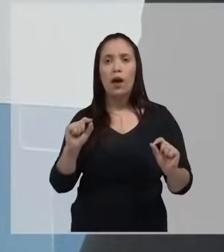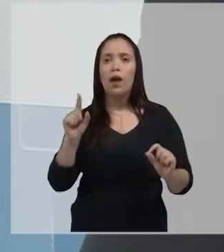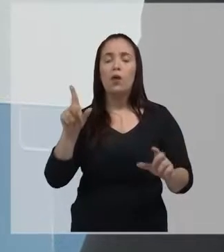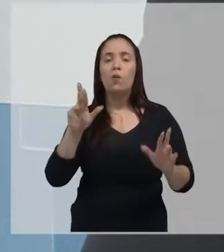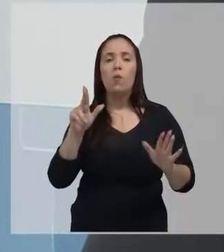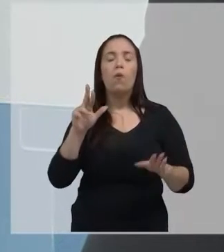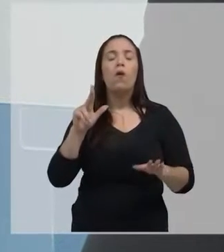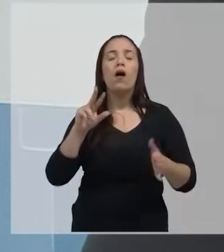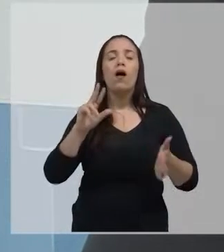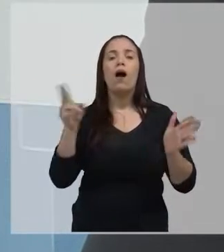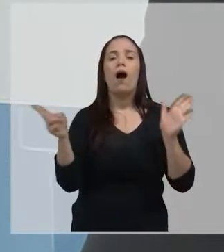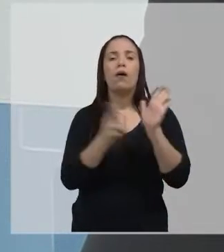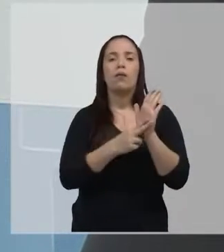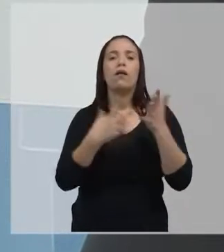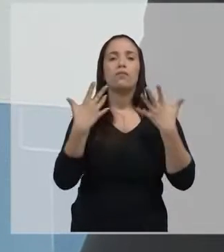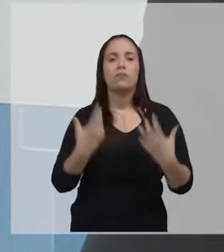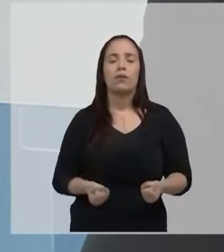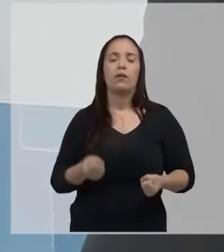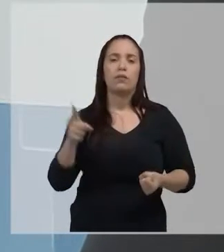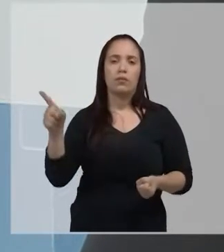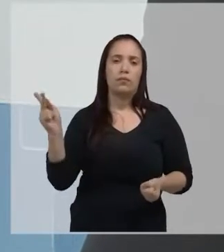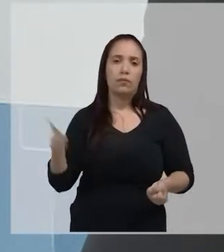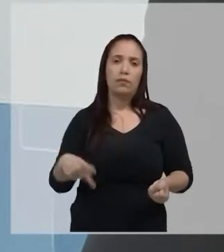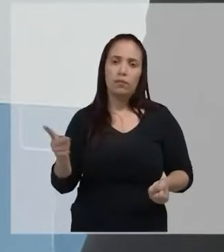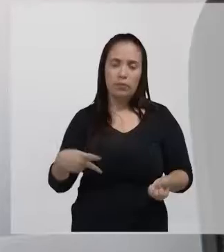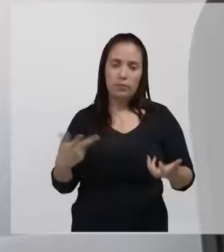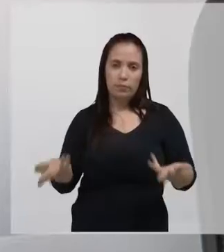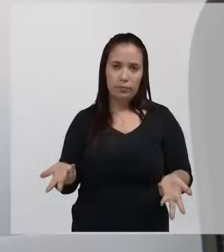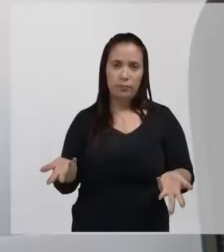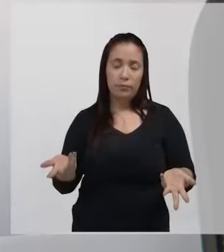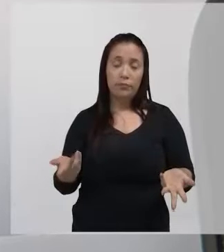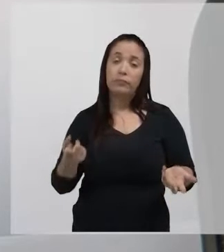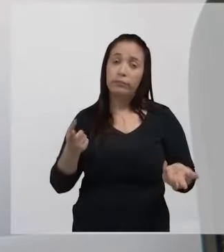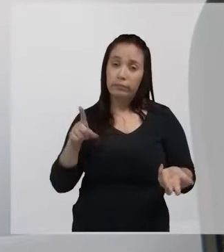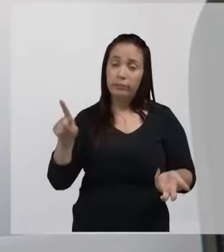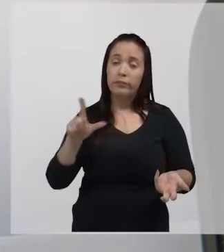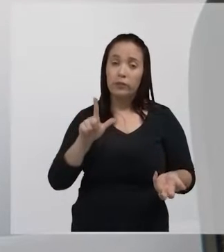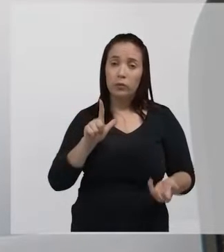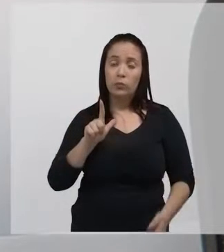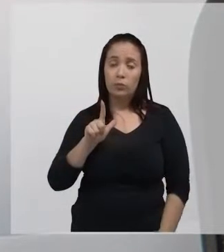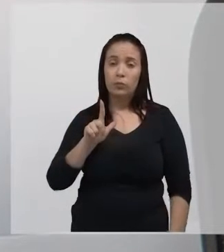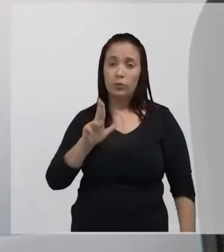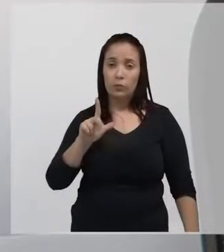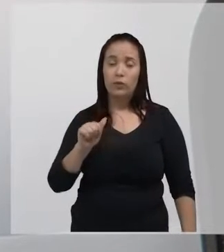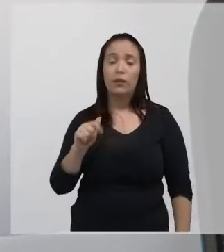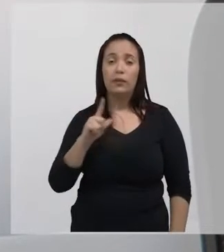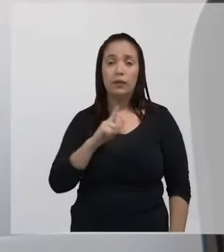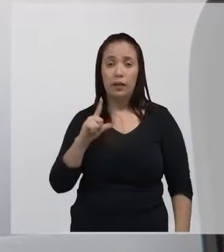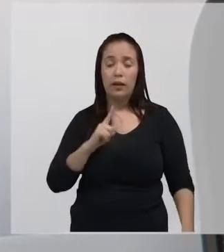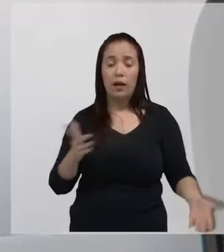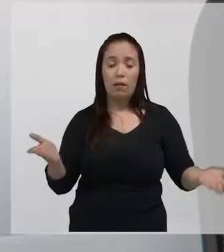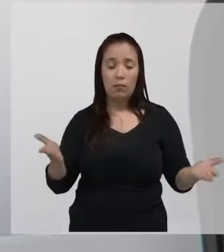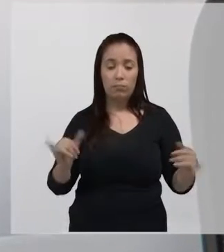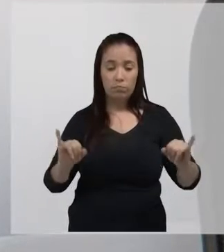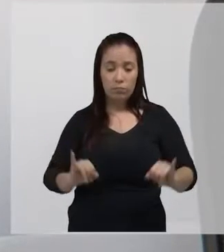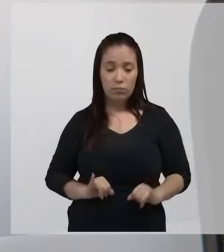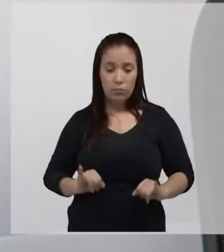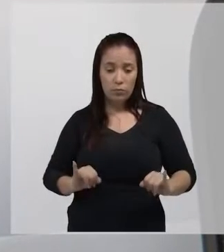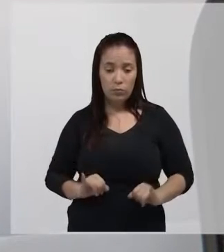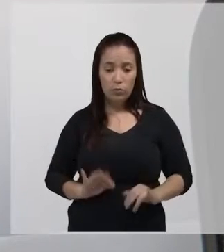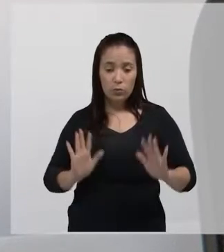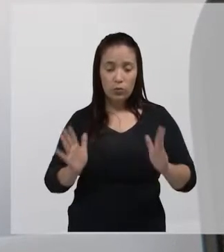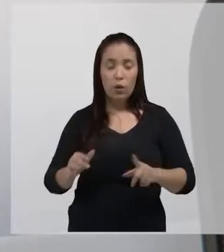de que realmente ele é culpado, não? O choque de realidade que o ex-presidente Luiz Inácio Lula da Silva está sofrendo depois de um mês